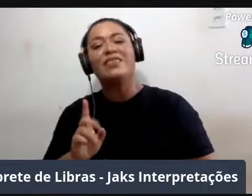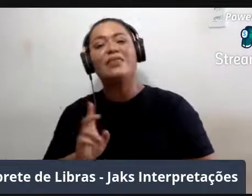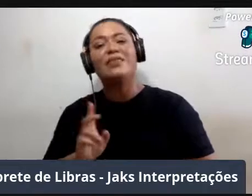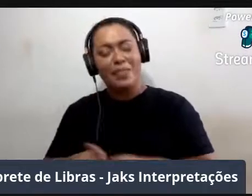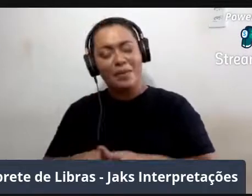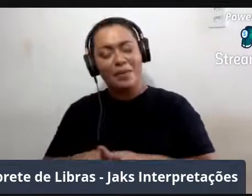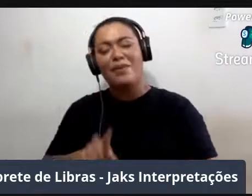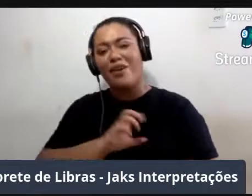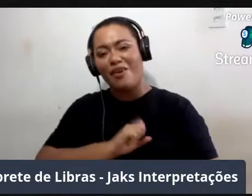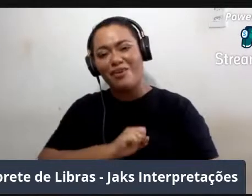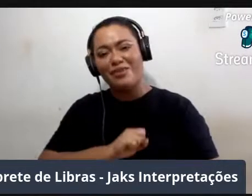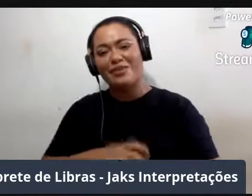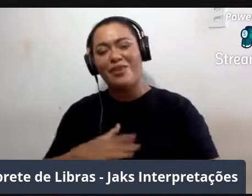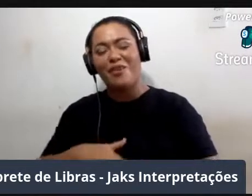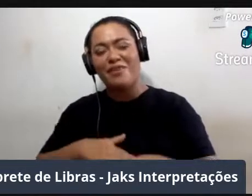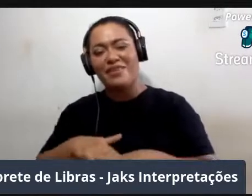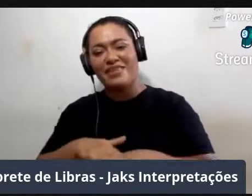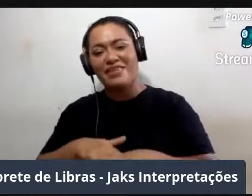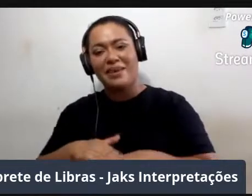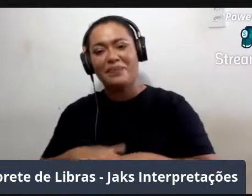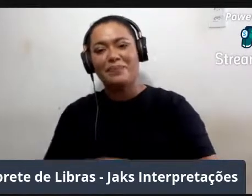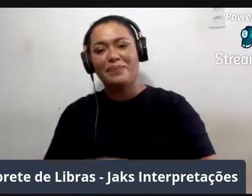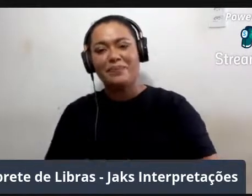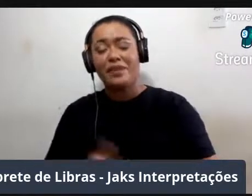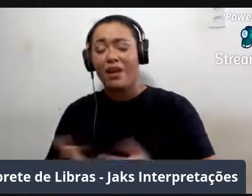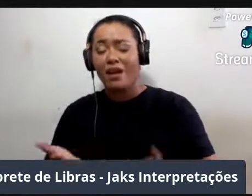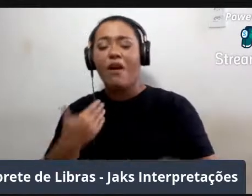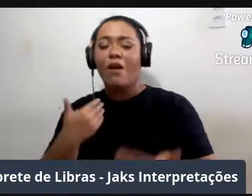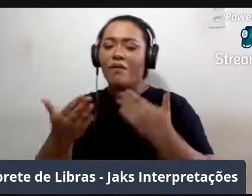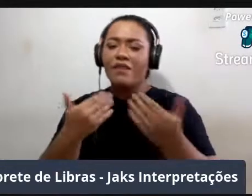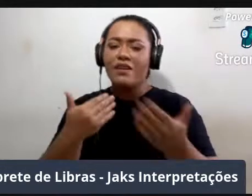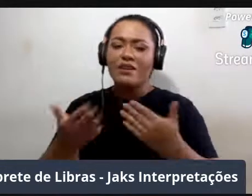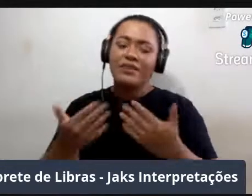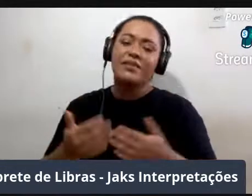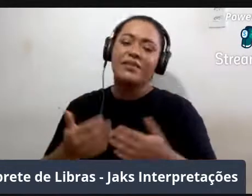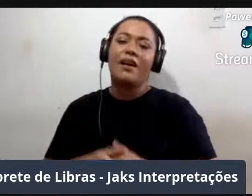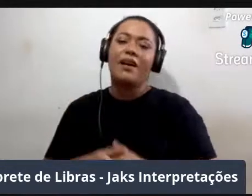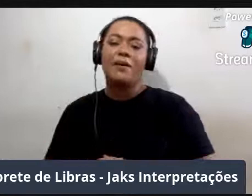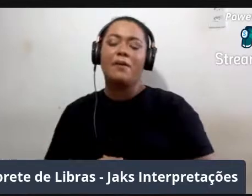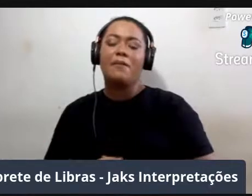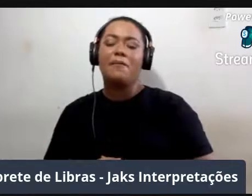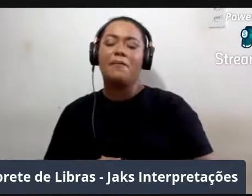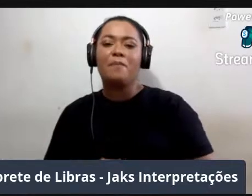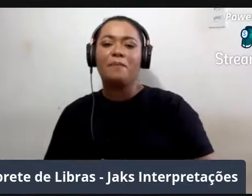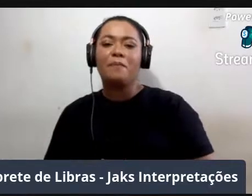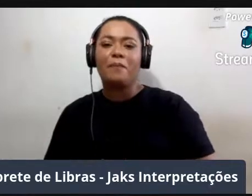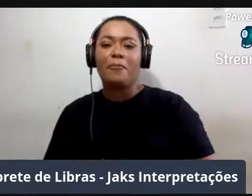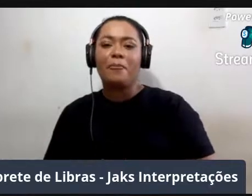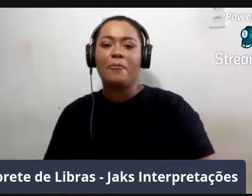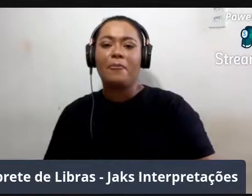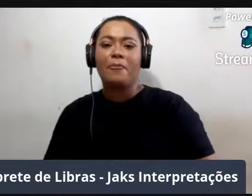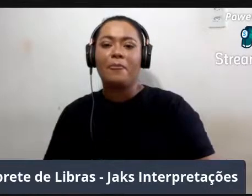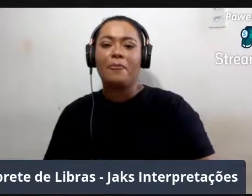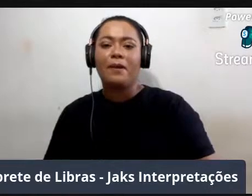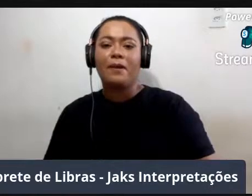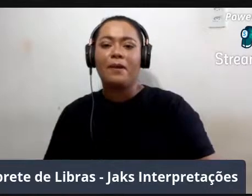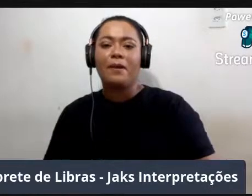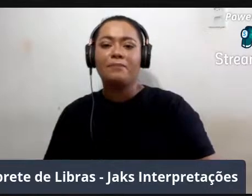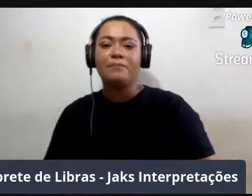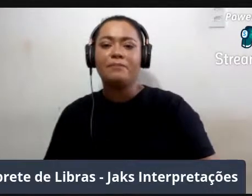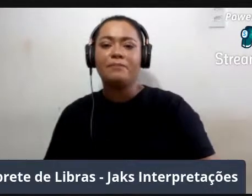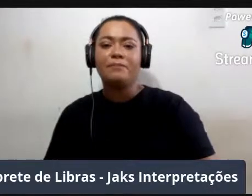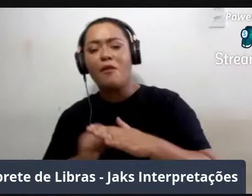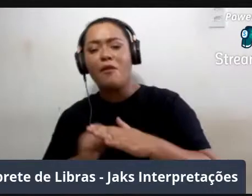E aí vamos fazer essa conversa um pouco mais informal, com mais tranquilidade, vendo o que é